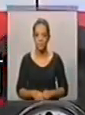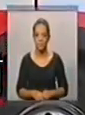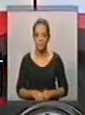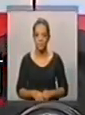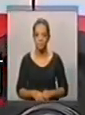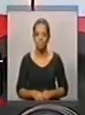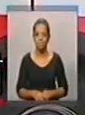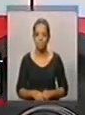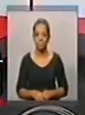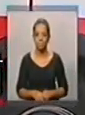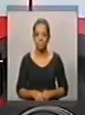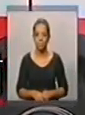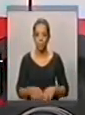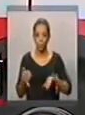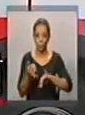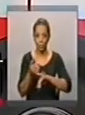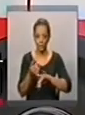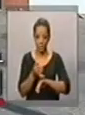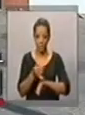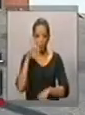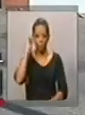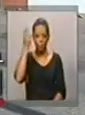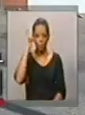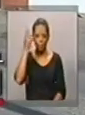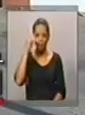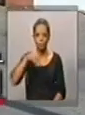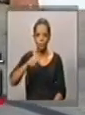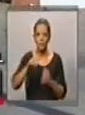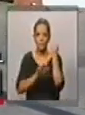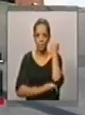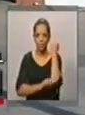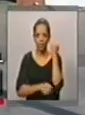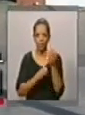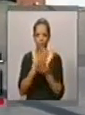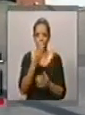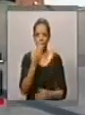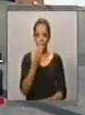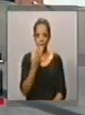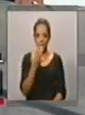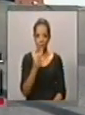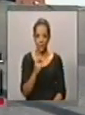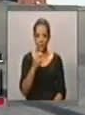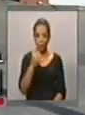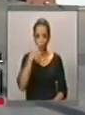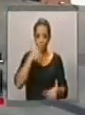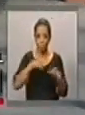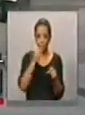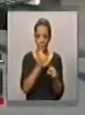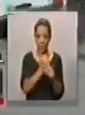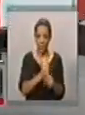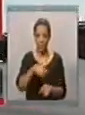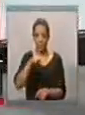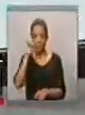Nos quadros da Associação Humanitária dos Bombeiros Voluntários de Peniche, há 32 trabalhadores, entre eles uma psicóloga.